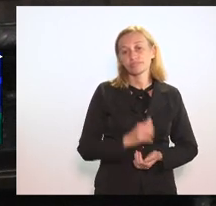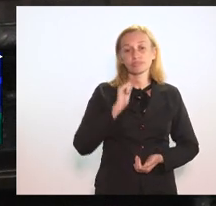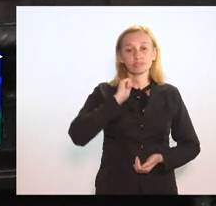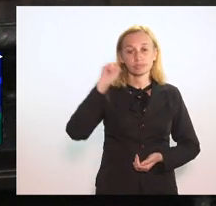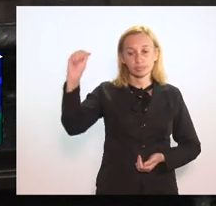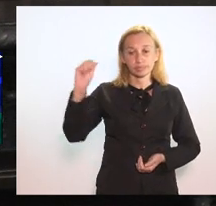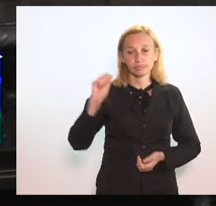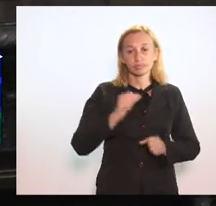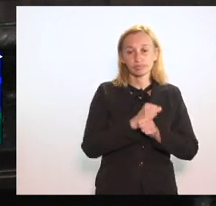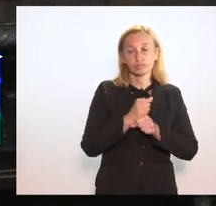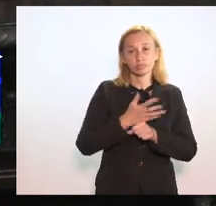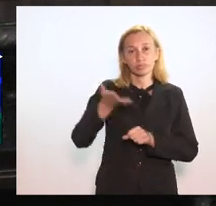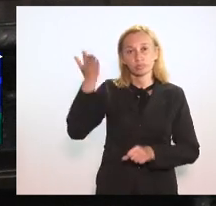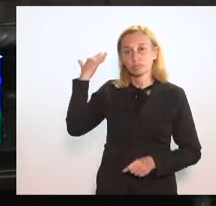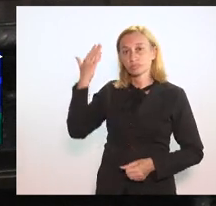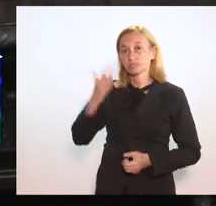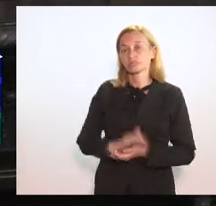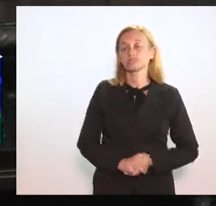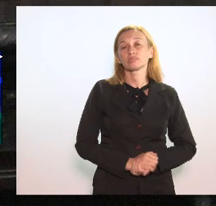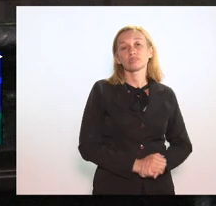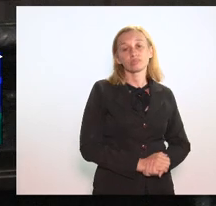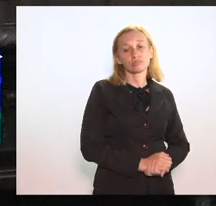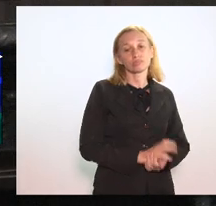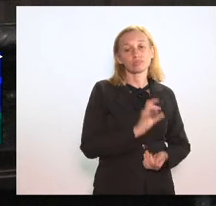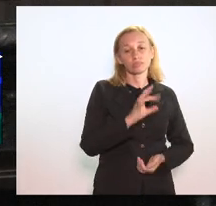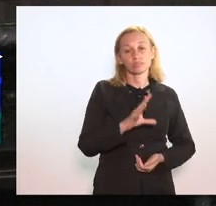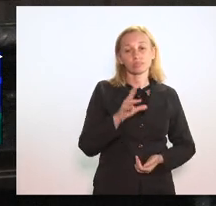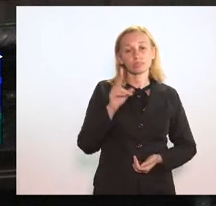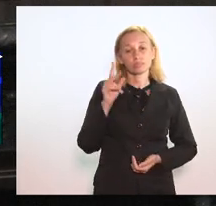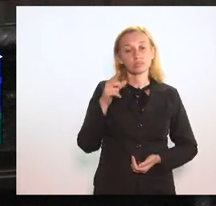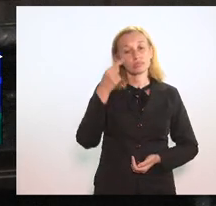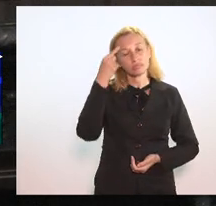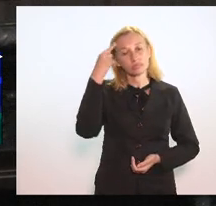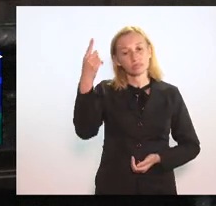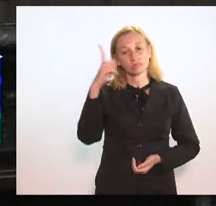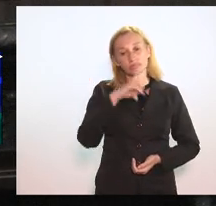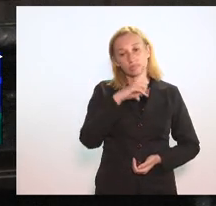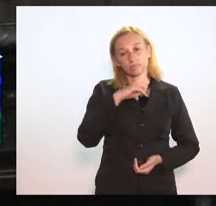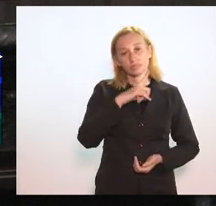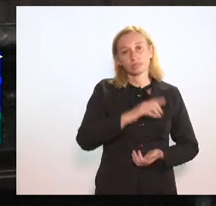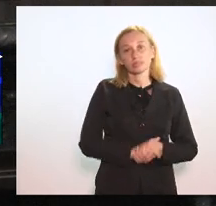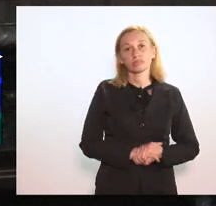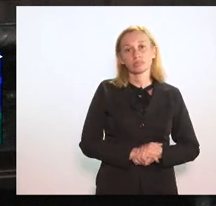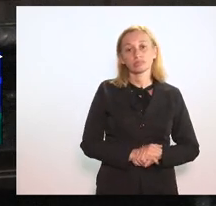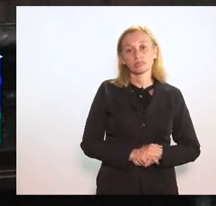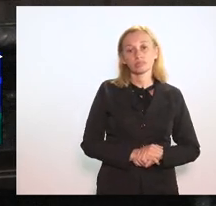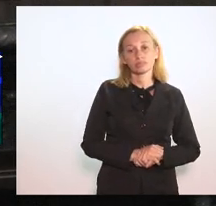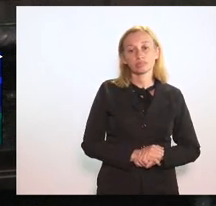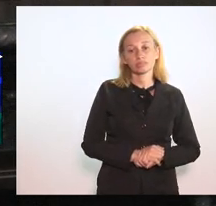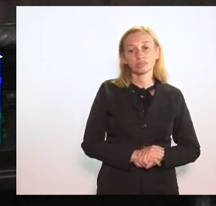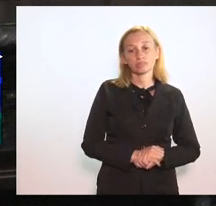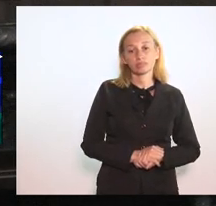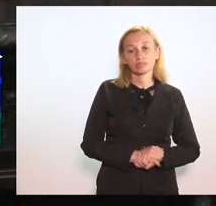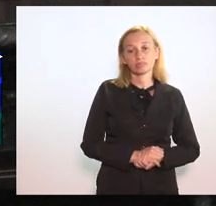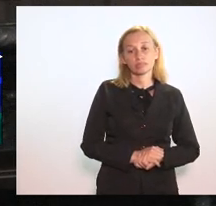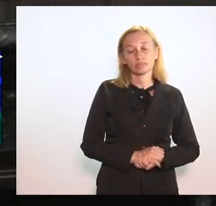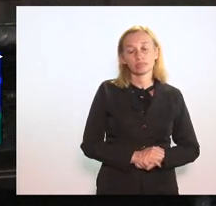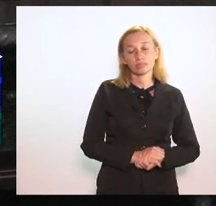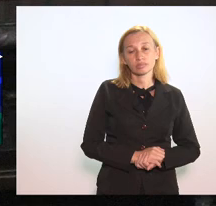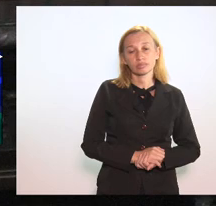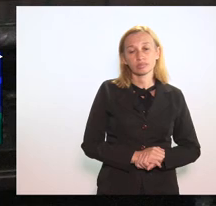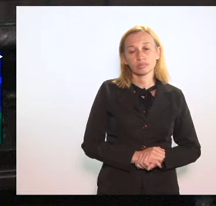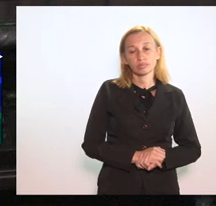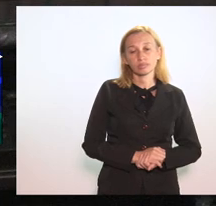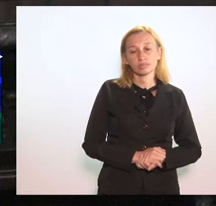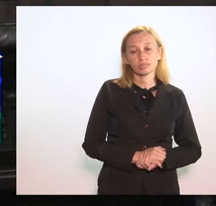Abril do ano passado é só para vocês terem uma ideia nós tivemos e na